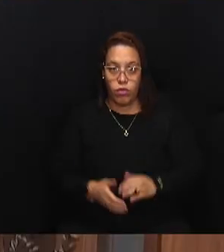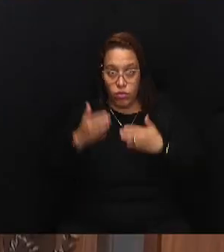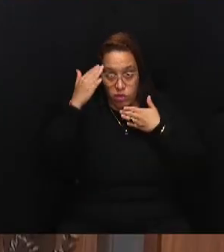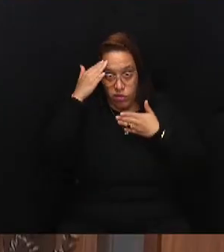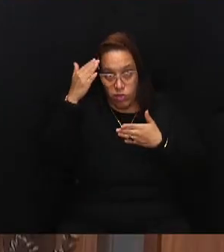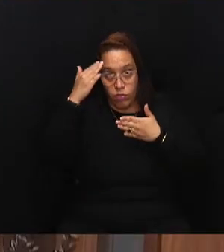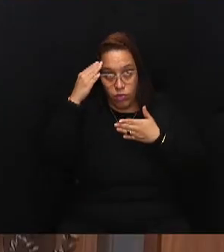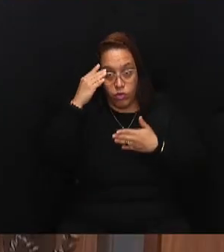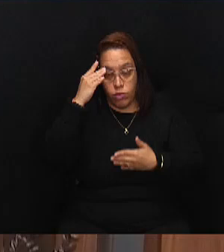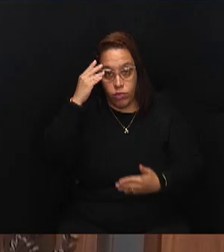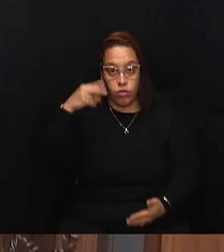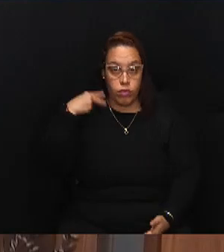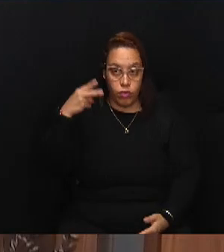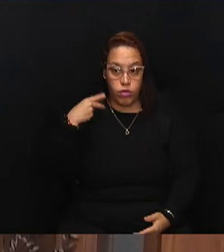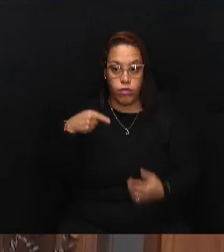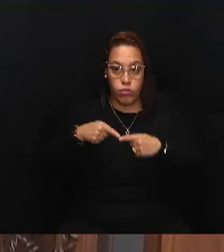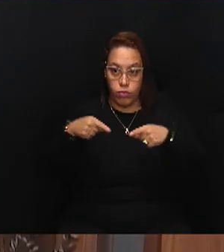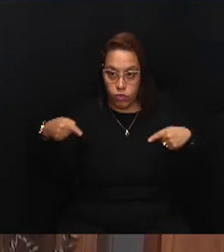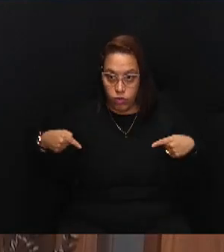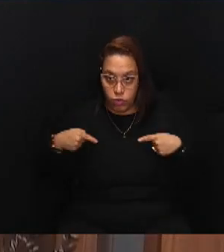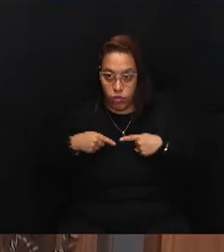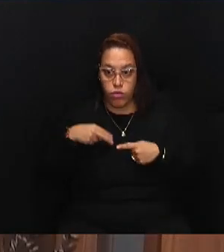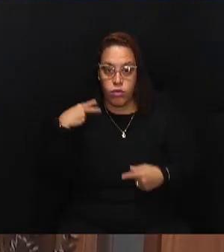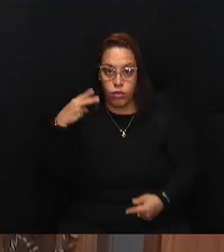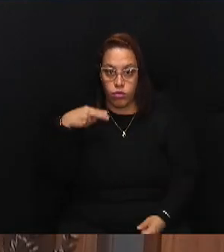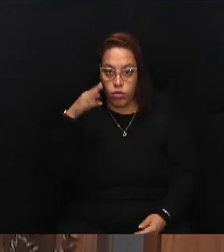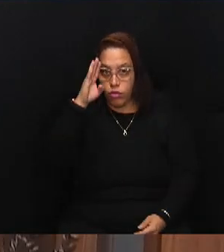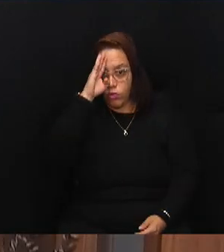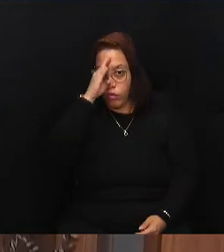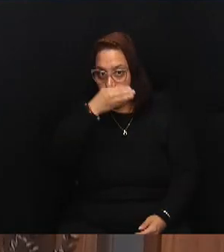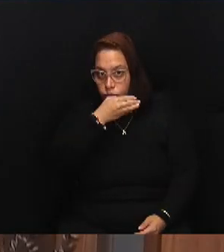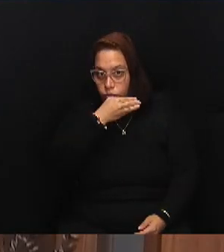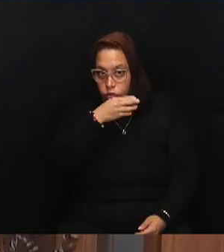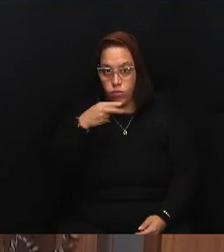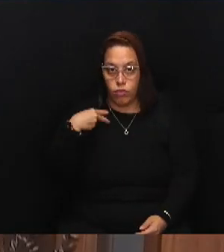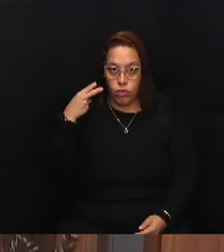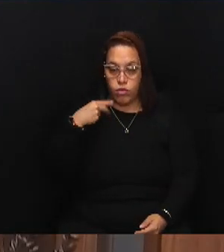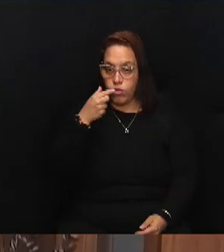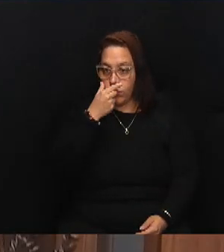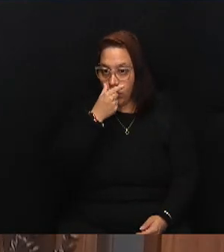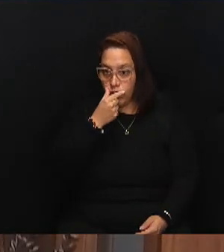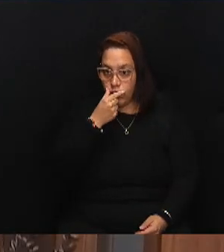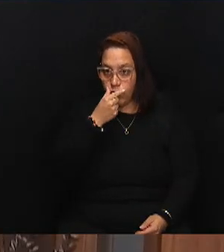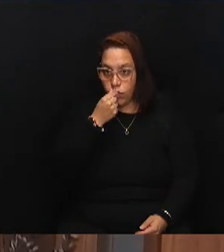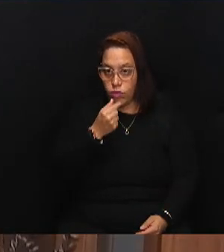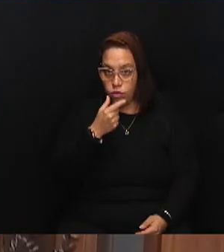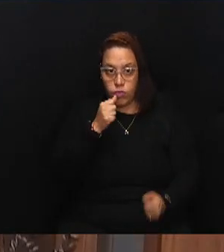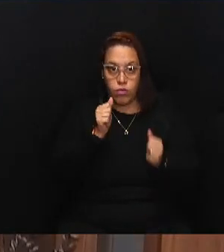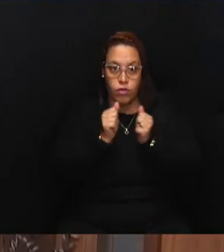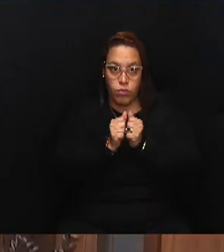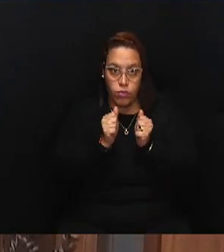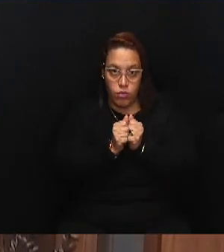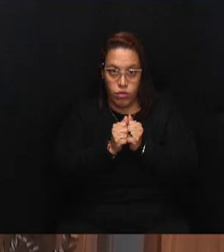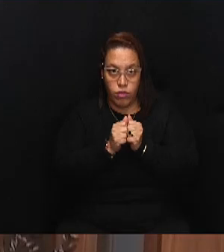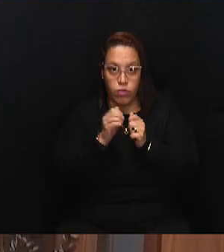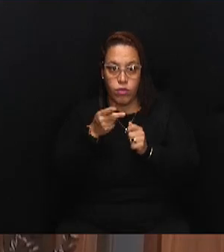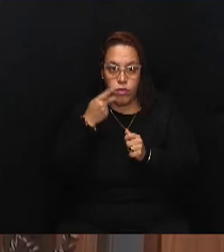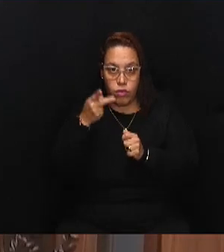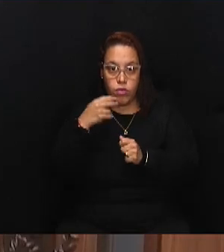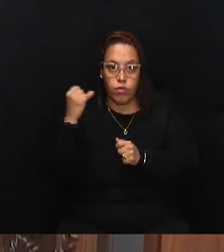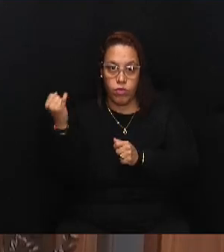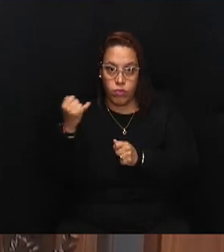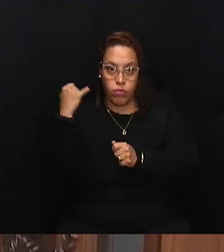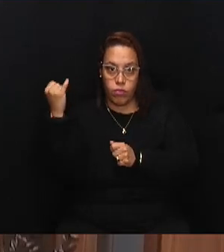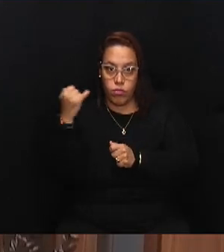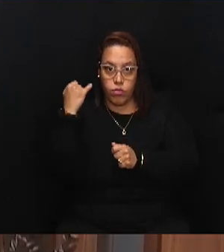Agradeço o vereador pelo espaço, o vereador Iabico, o vereador Roberto Alves, que estava aqui conosco. As falas são muito importantes